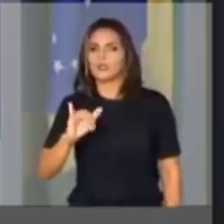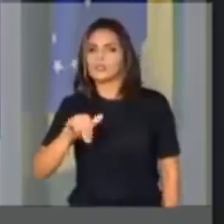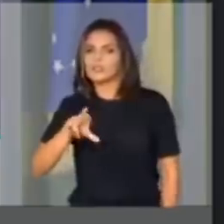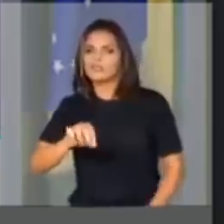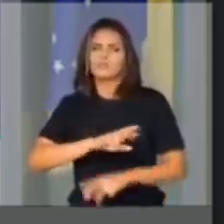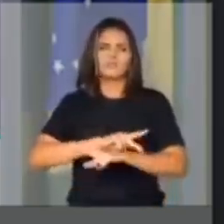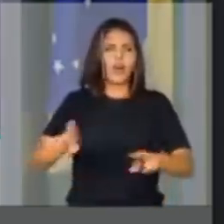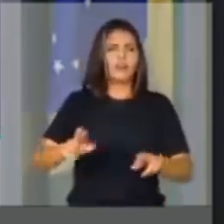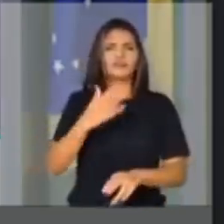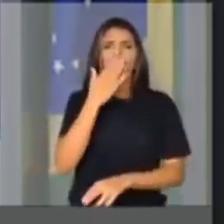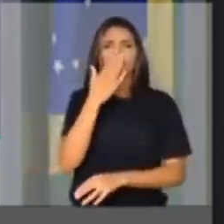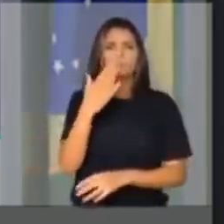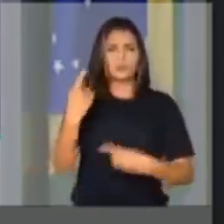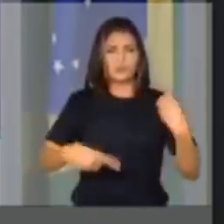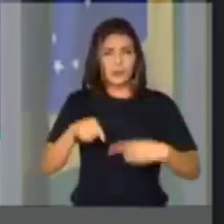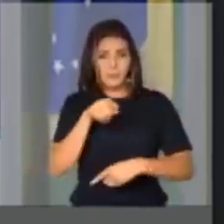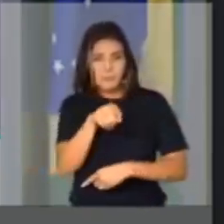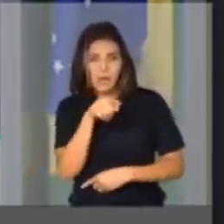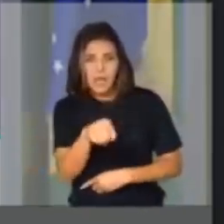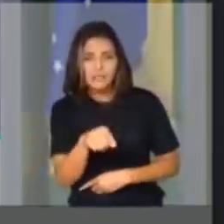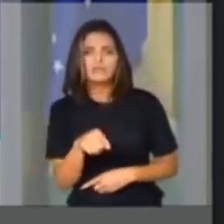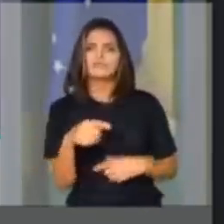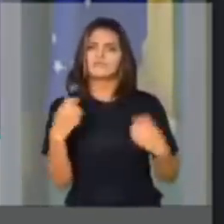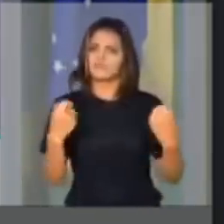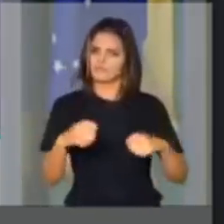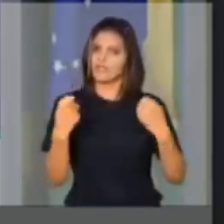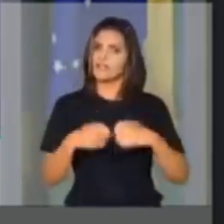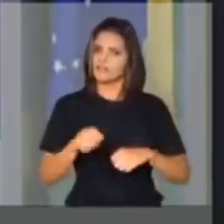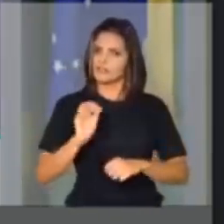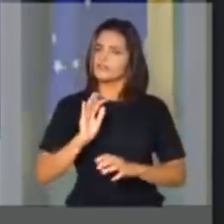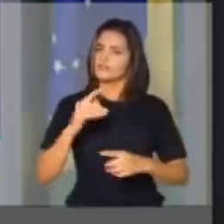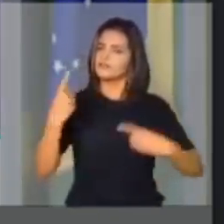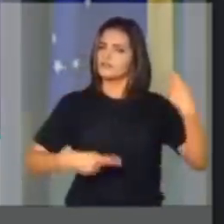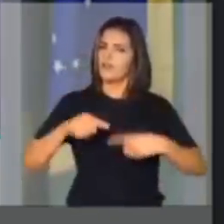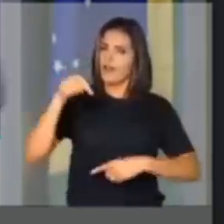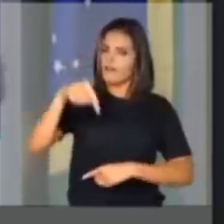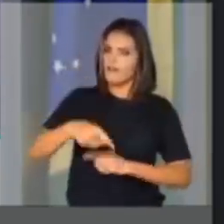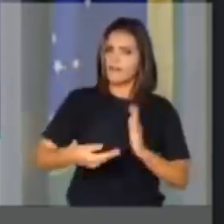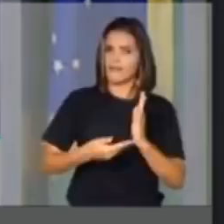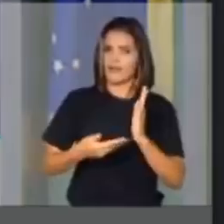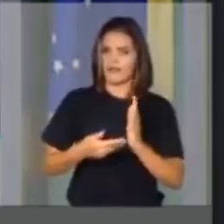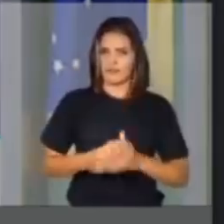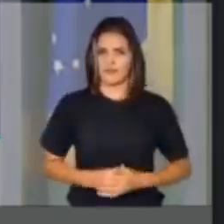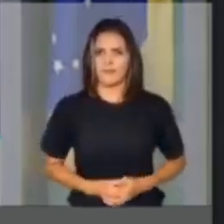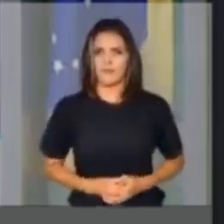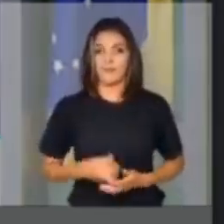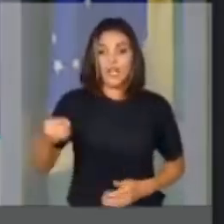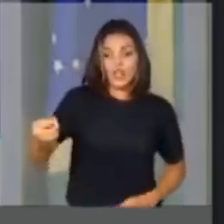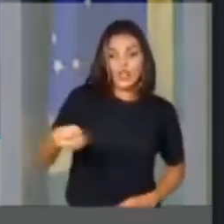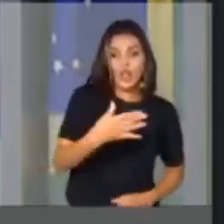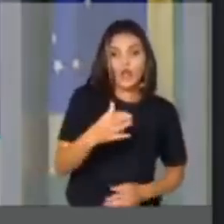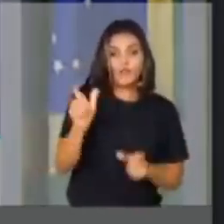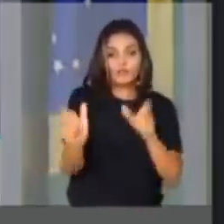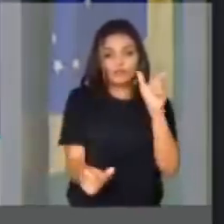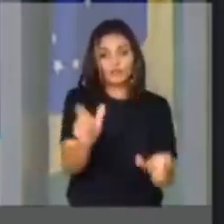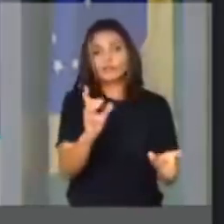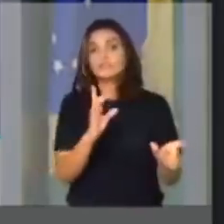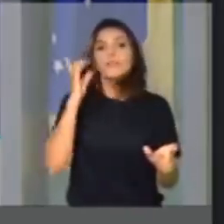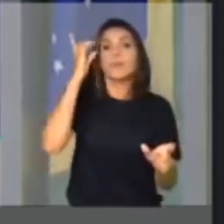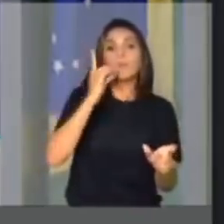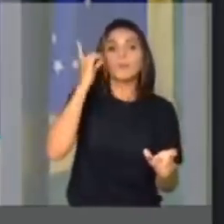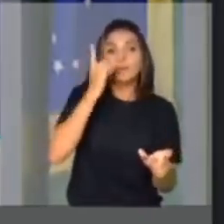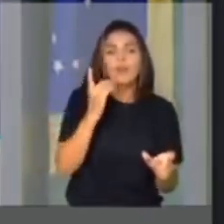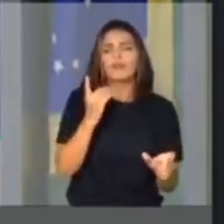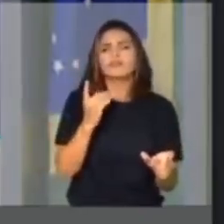Esse tipo de debate que tem de ser levado aqui dentro da casa. O novo Congresso Nacional, a nova Câmara,